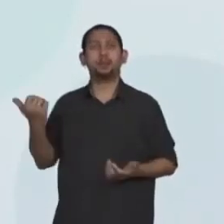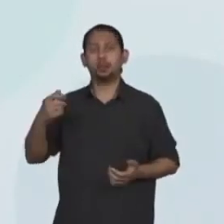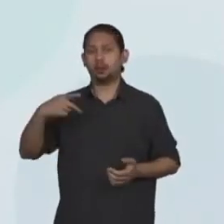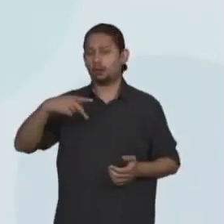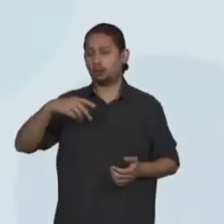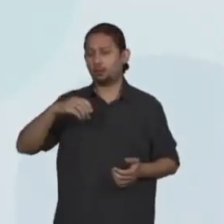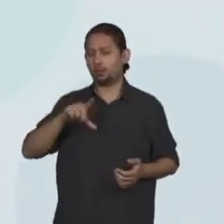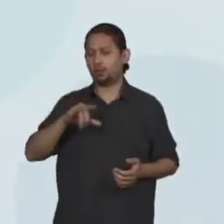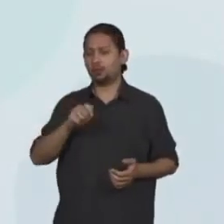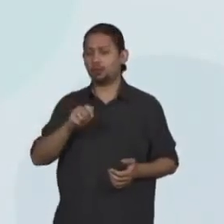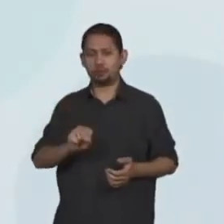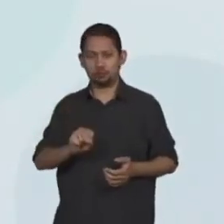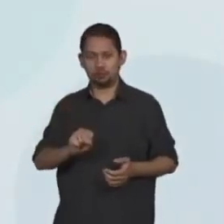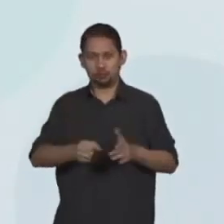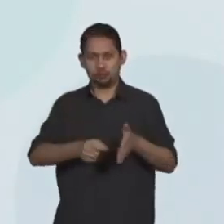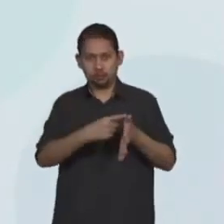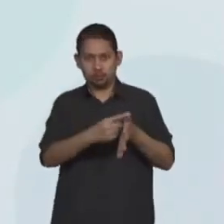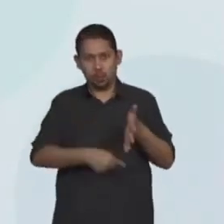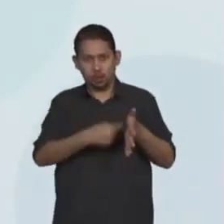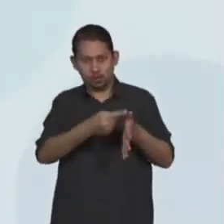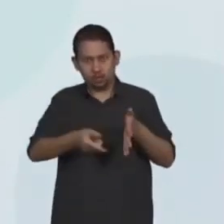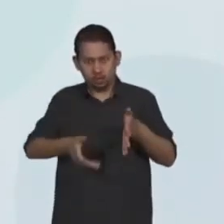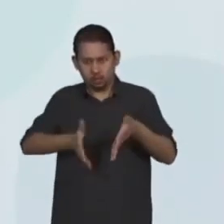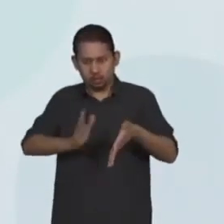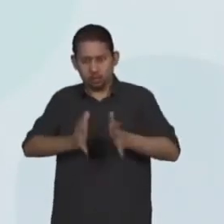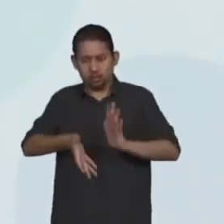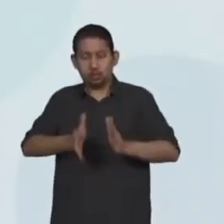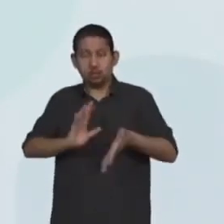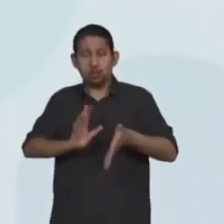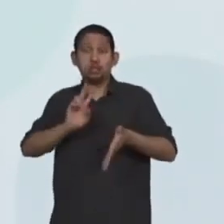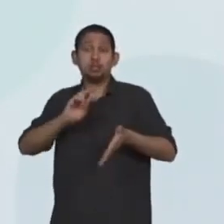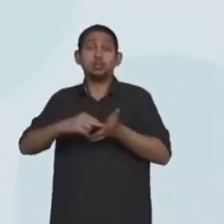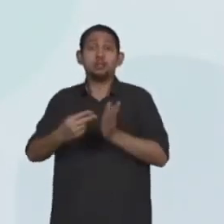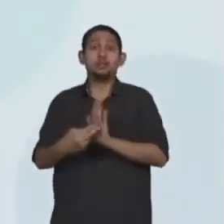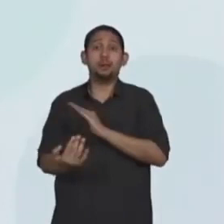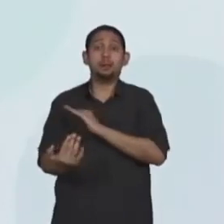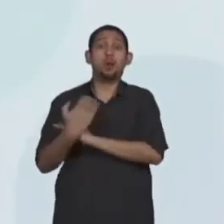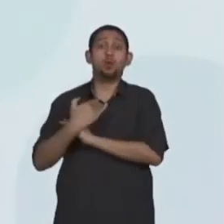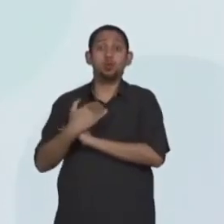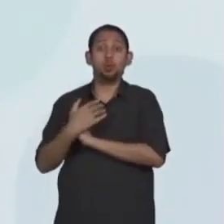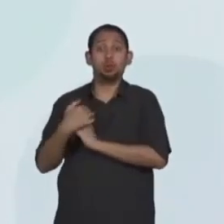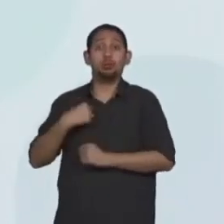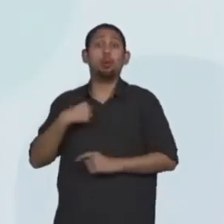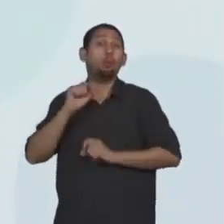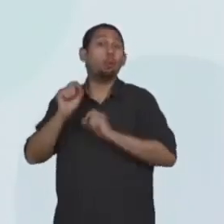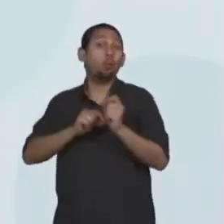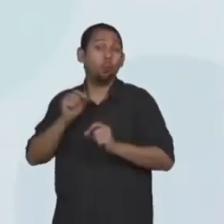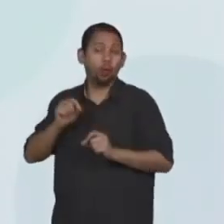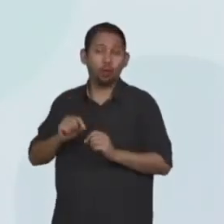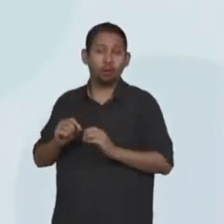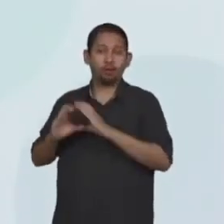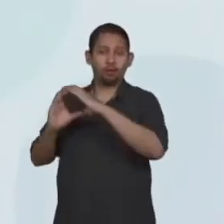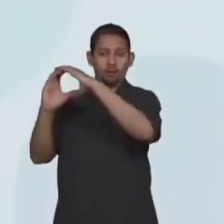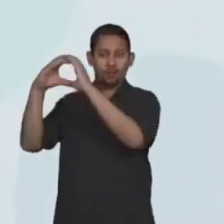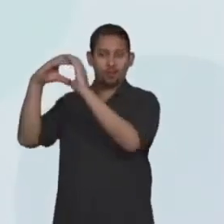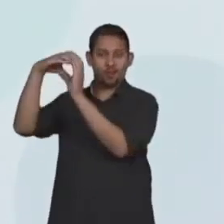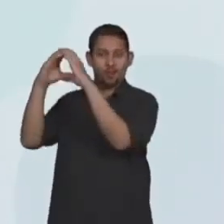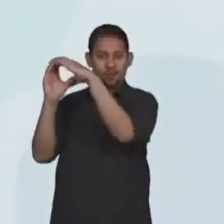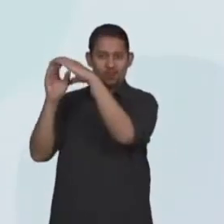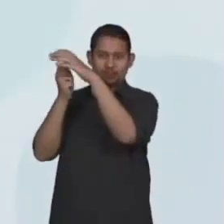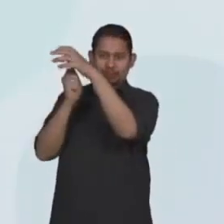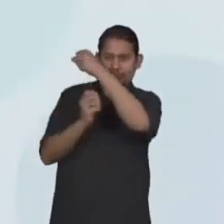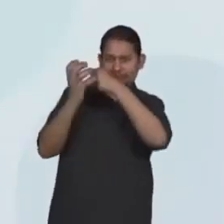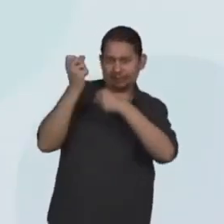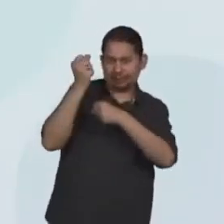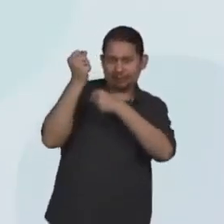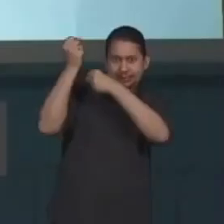máquinas simples utilizadas para elevar verticalmente um corpo por meio da aplicação de forças em